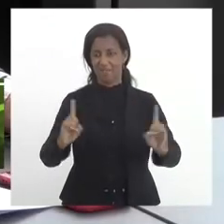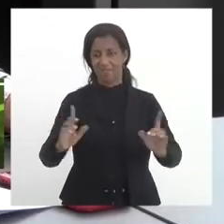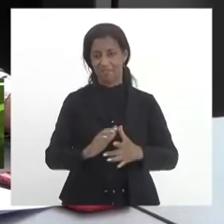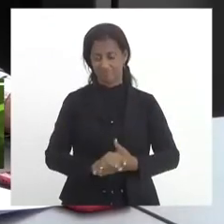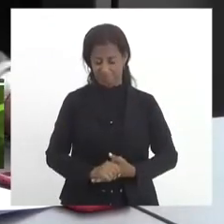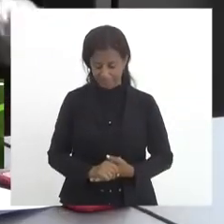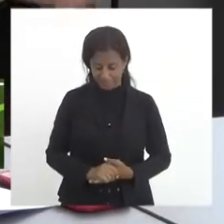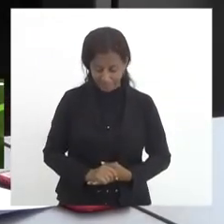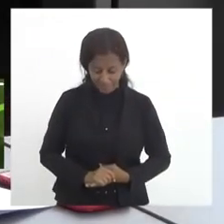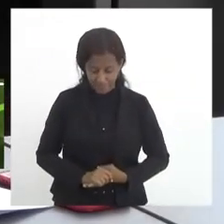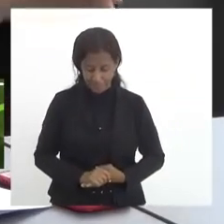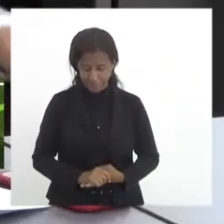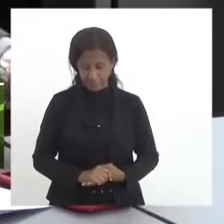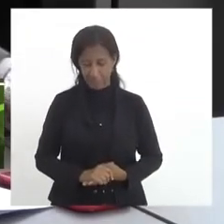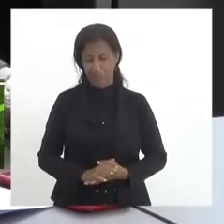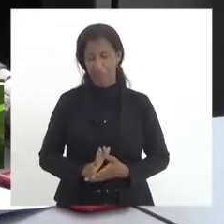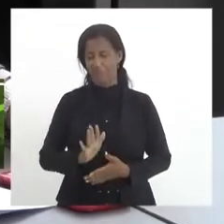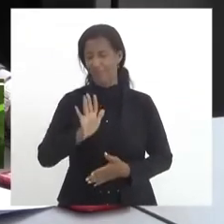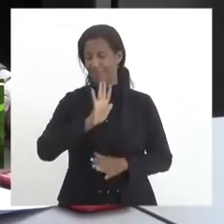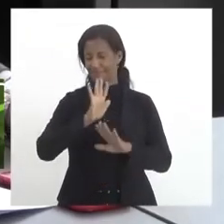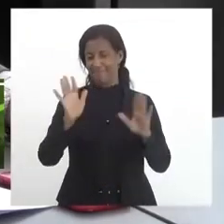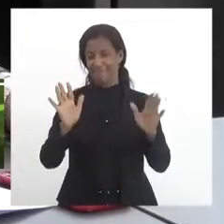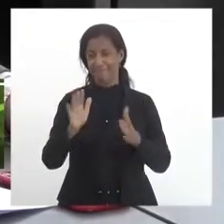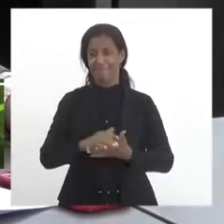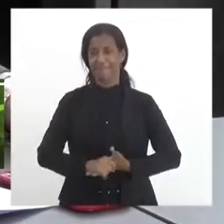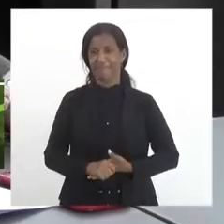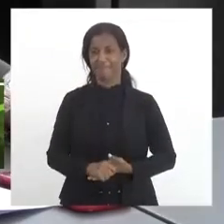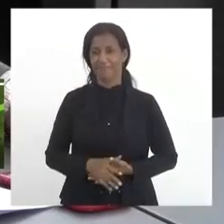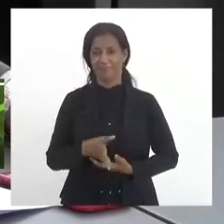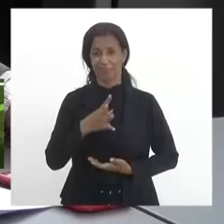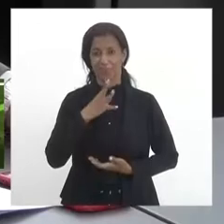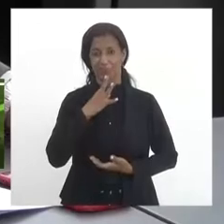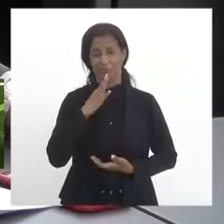aí a questão, eu sou conhece bem, de